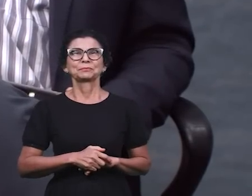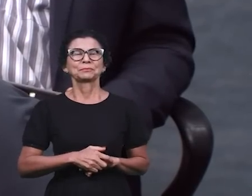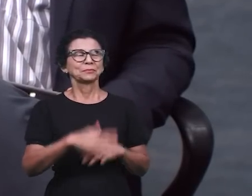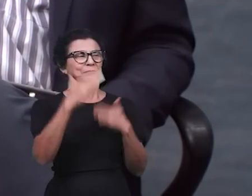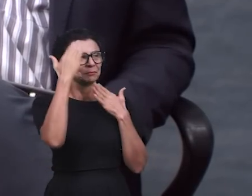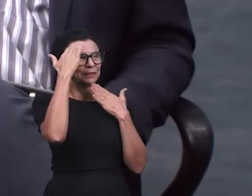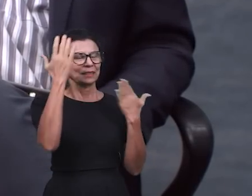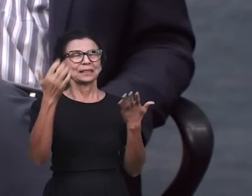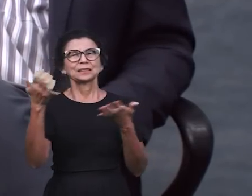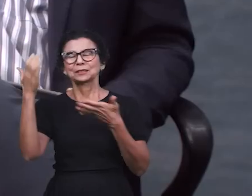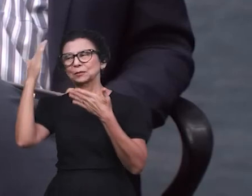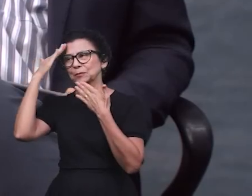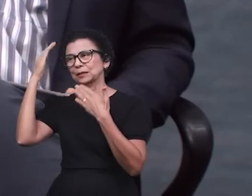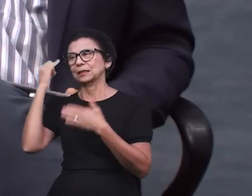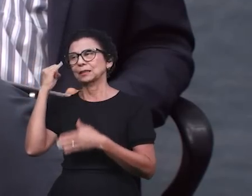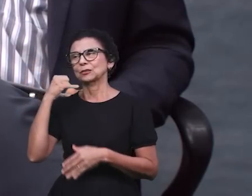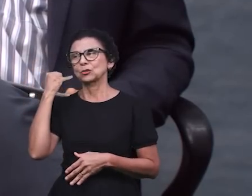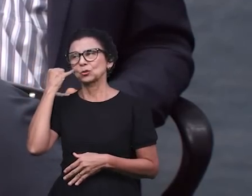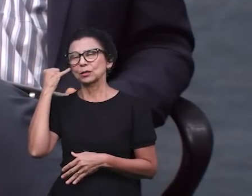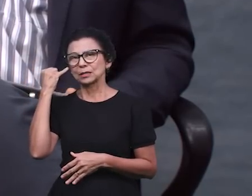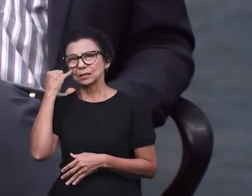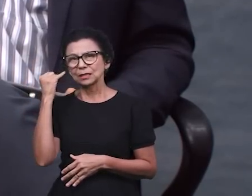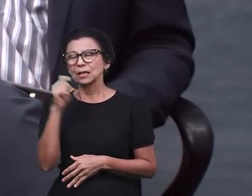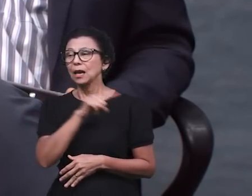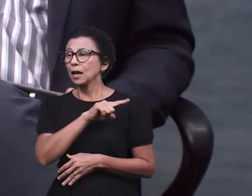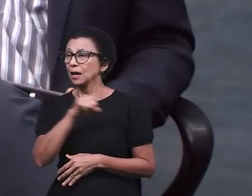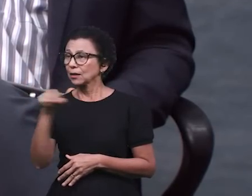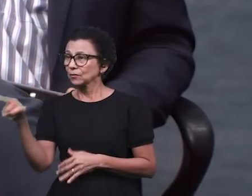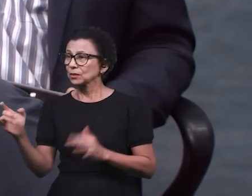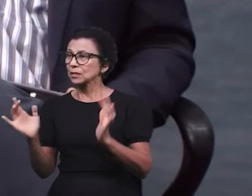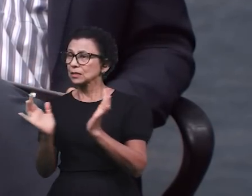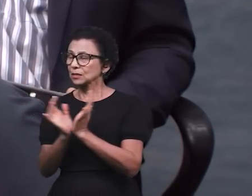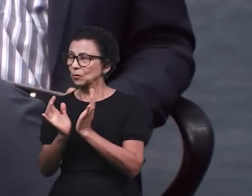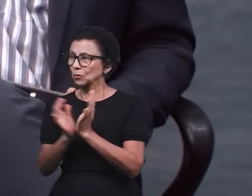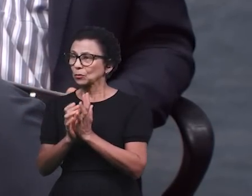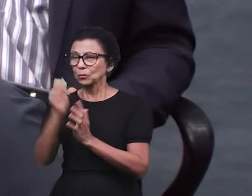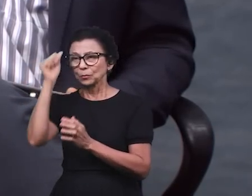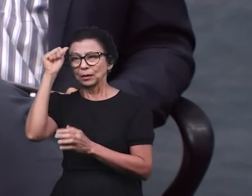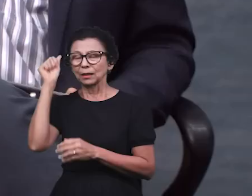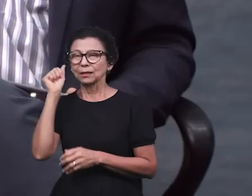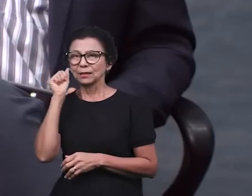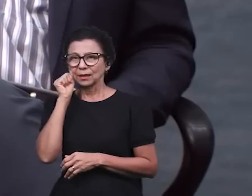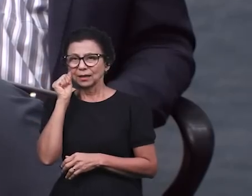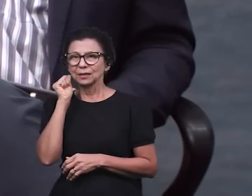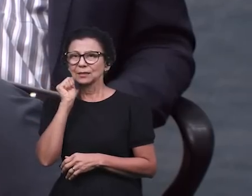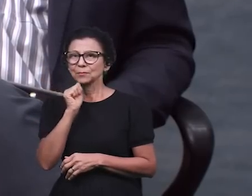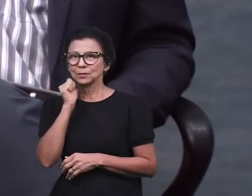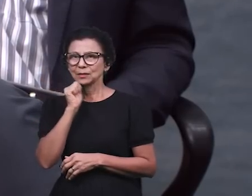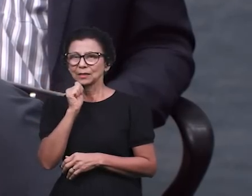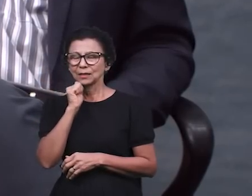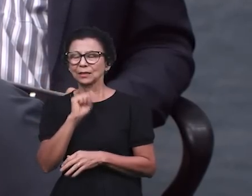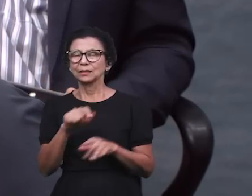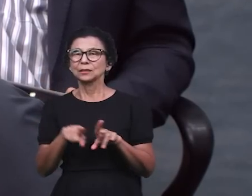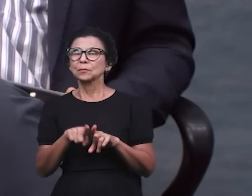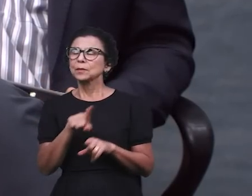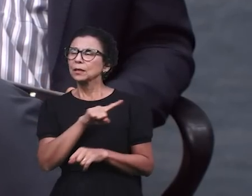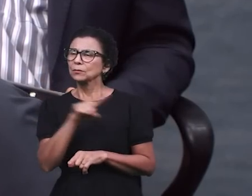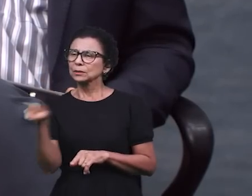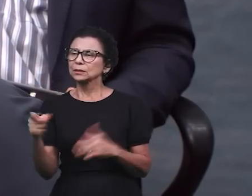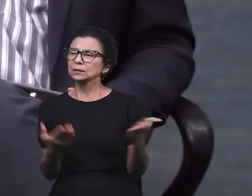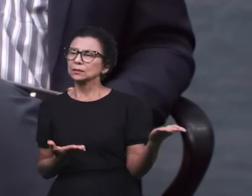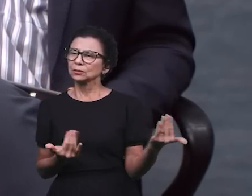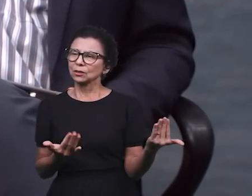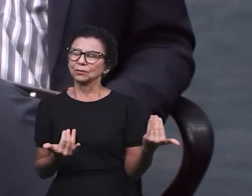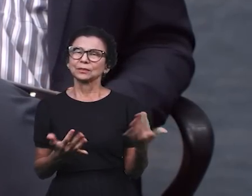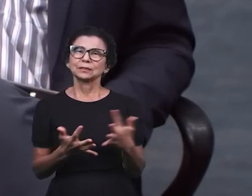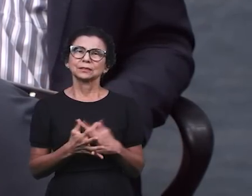Obrigado. Obrigado, Josias. Obrigado aos irmãos também que vieram aqui, Andréia. E aos nossos irmãos também. E aqui é a nossa